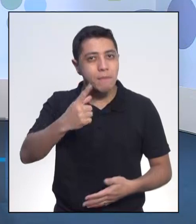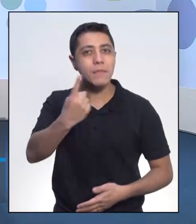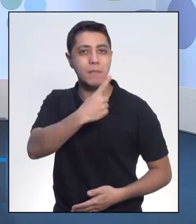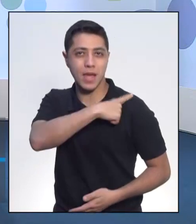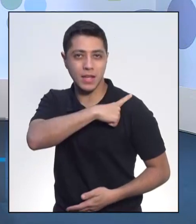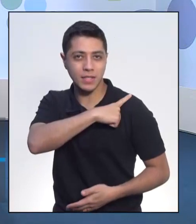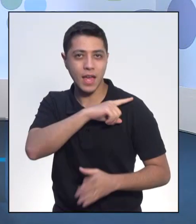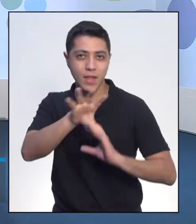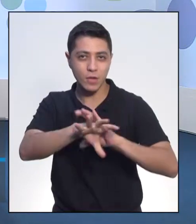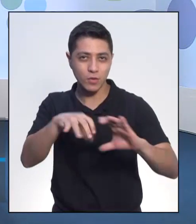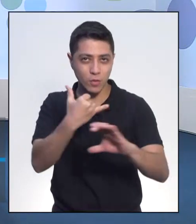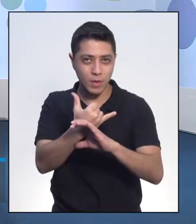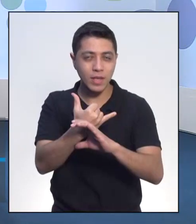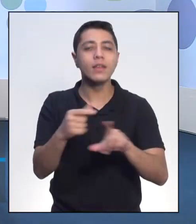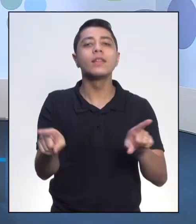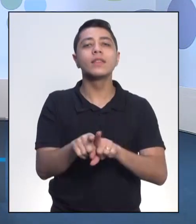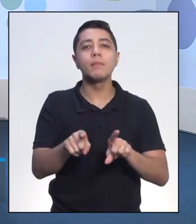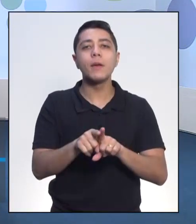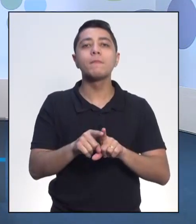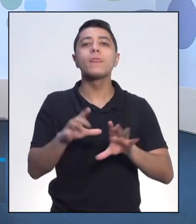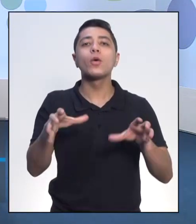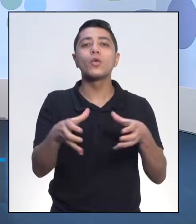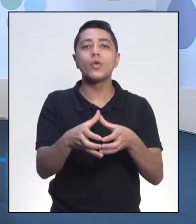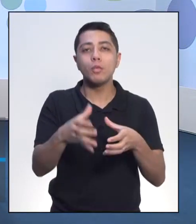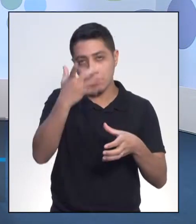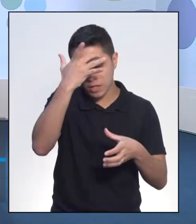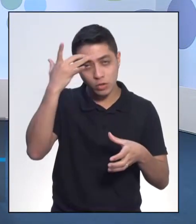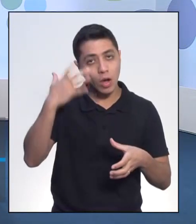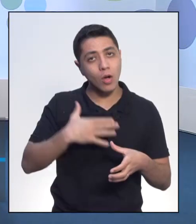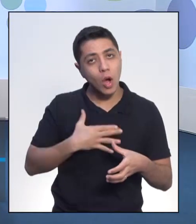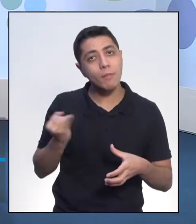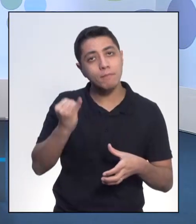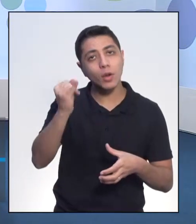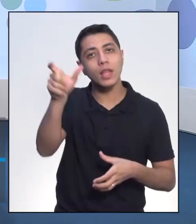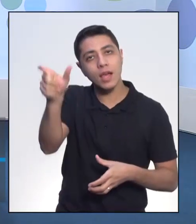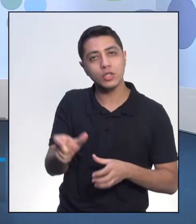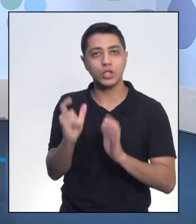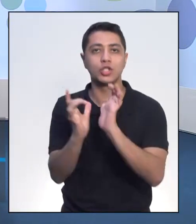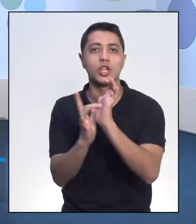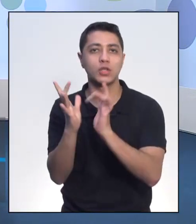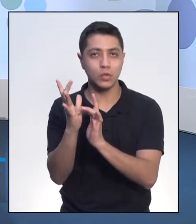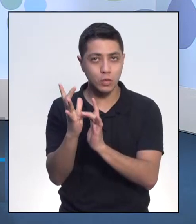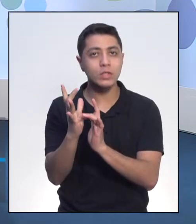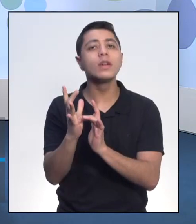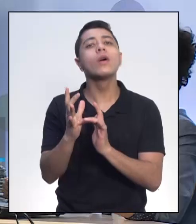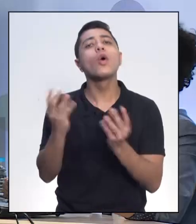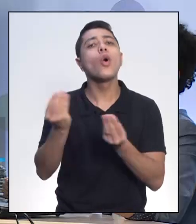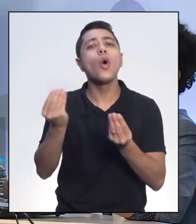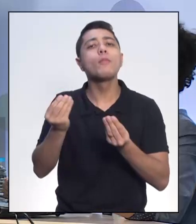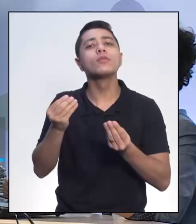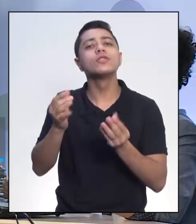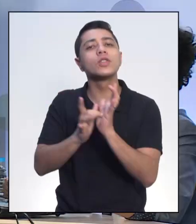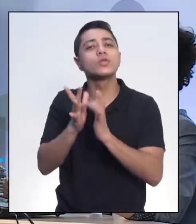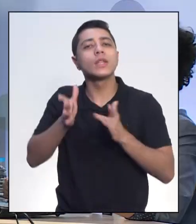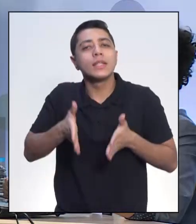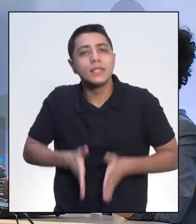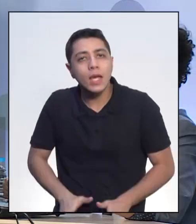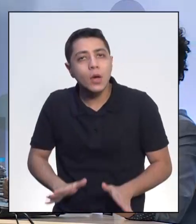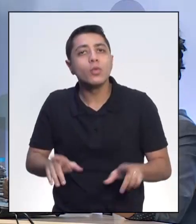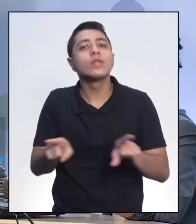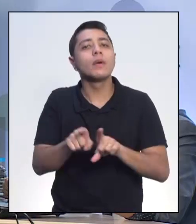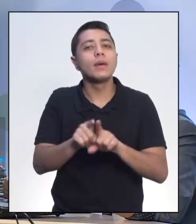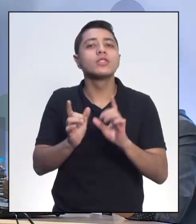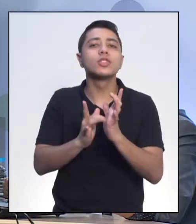com a importância de Jesus, né, o nascimento, morte, ressurreição. Né, e o islamismo também, né, que tem a relação